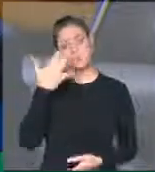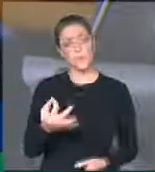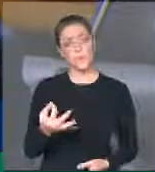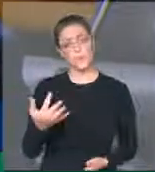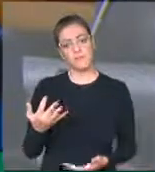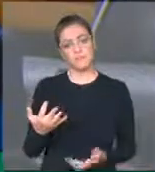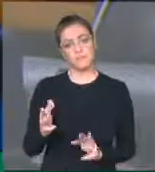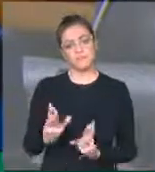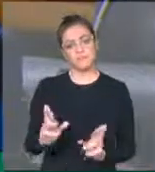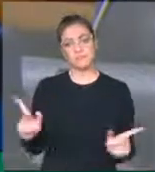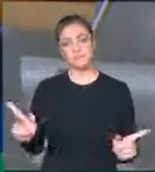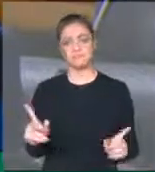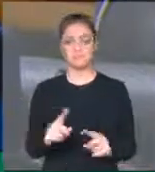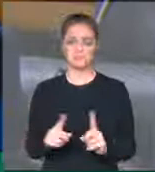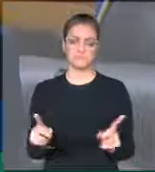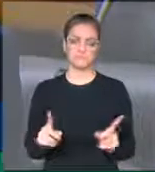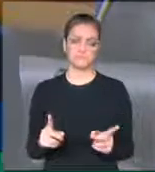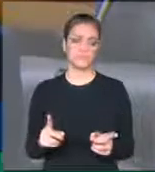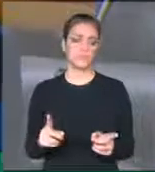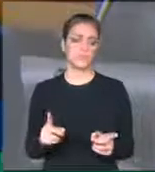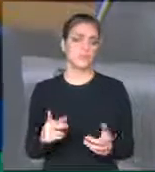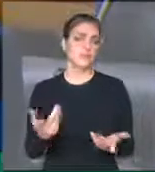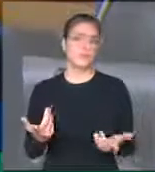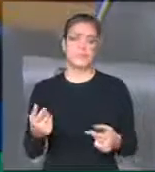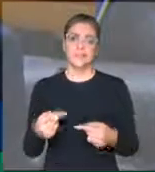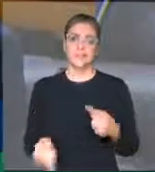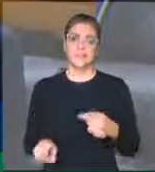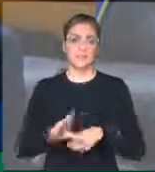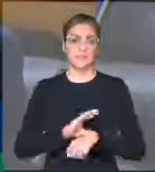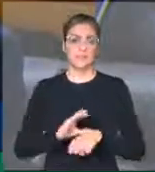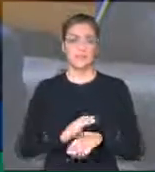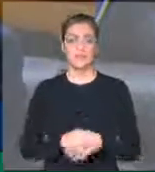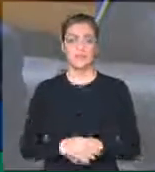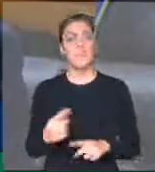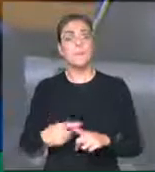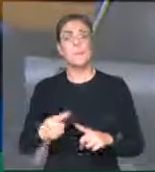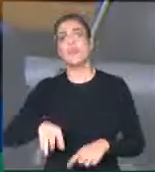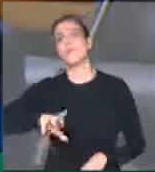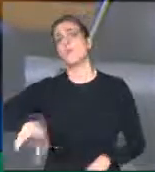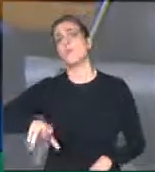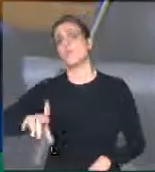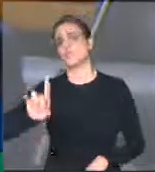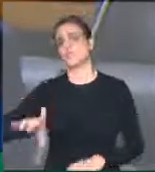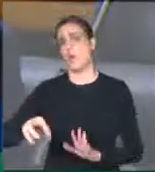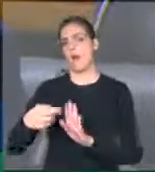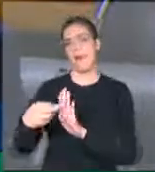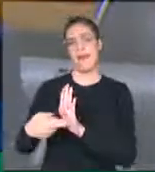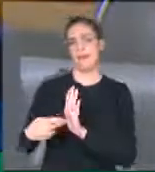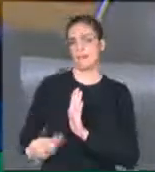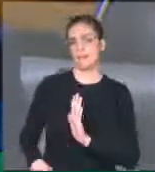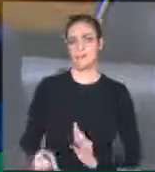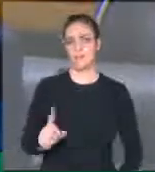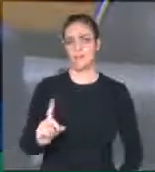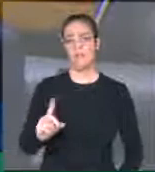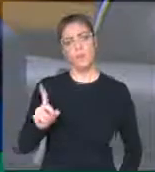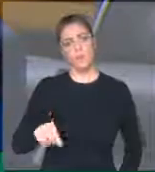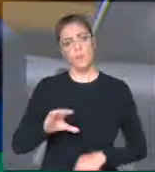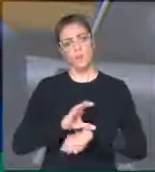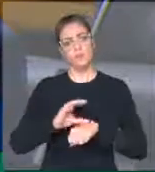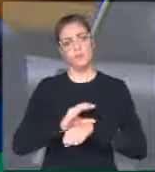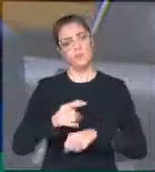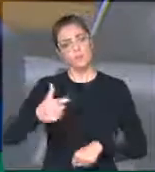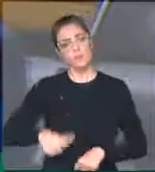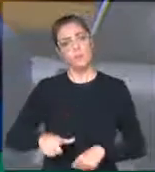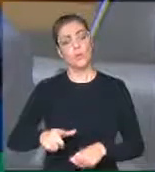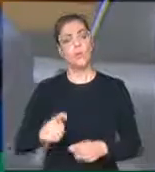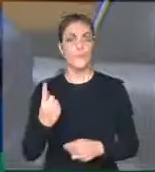exceção que ultrapassa a questão constitucional, que isso não é uma questão regimental apenas, é constitucional. Então a gente está abrindo aqui uma exceção, e mais uma